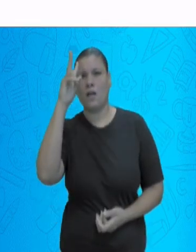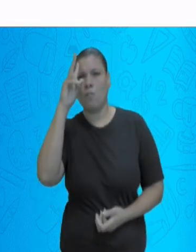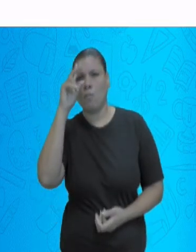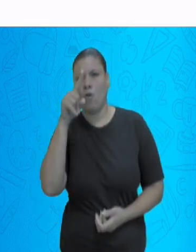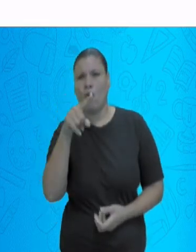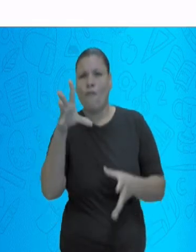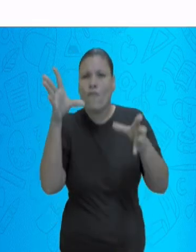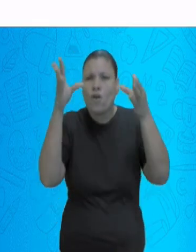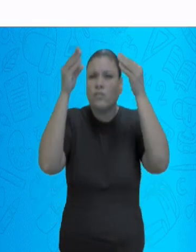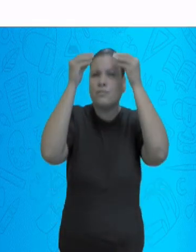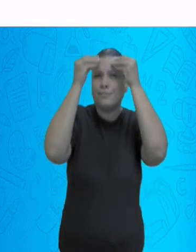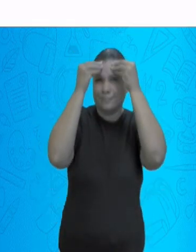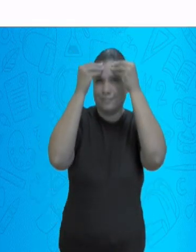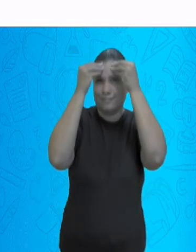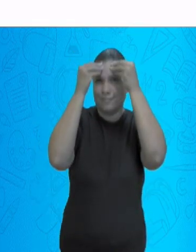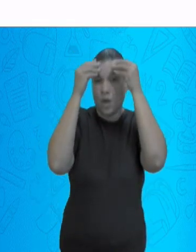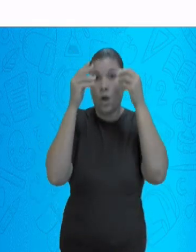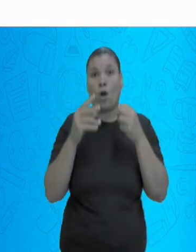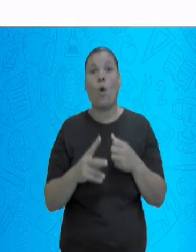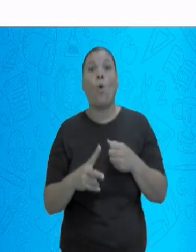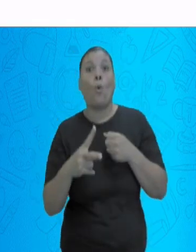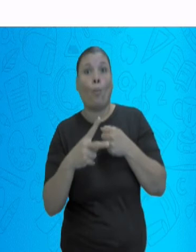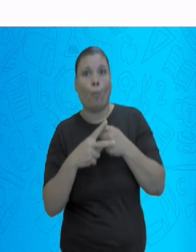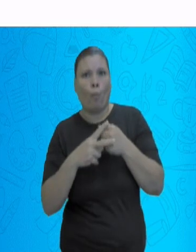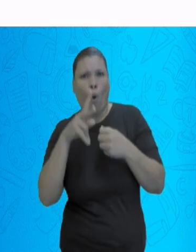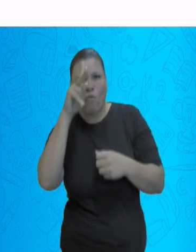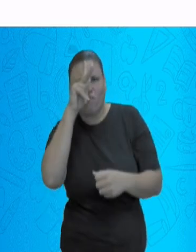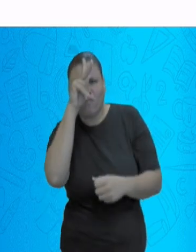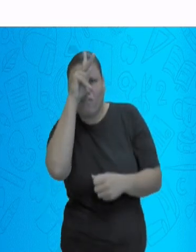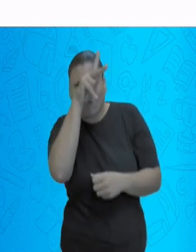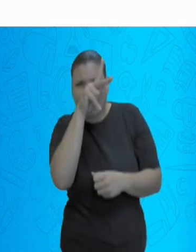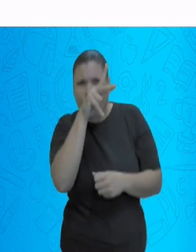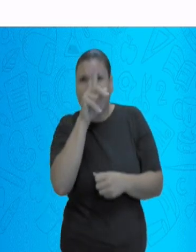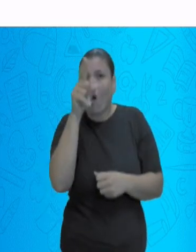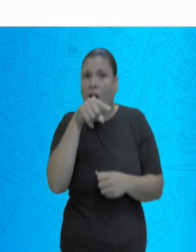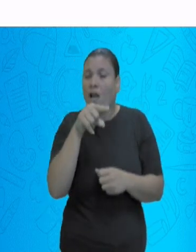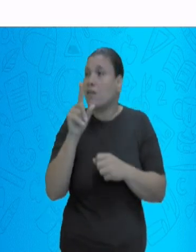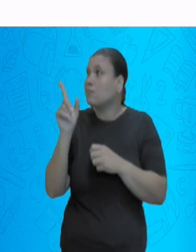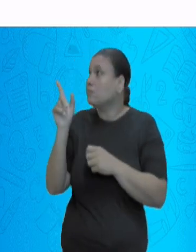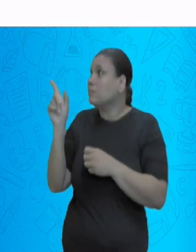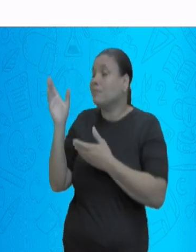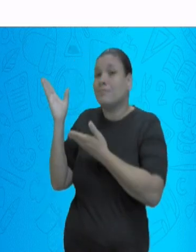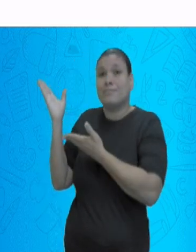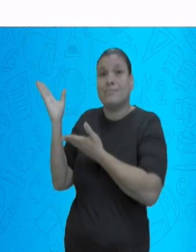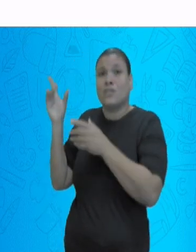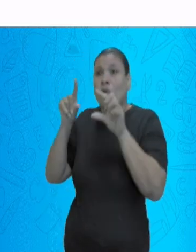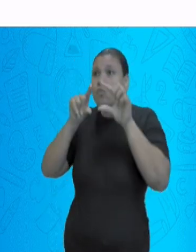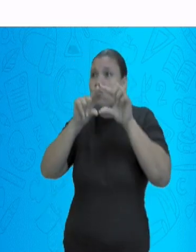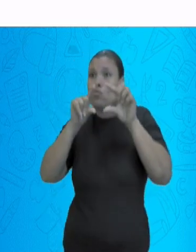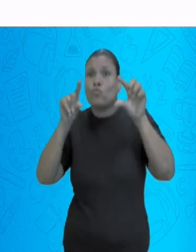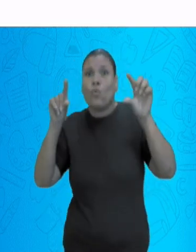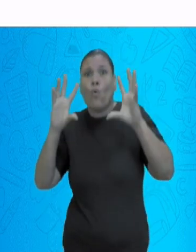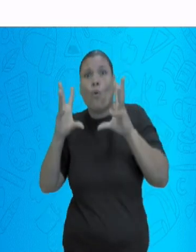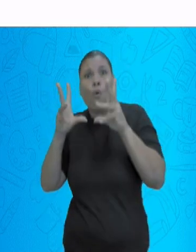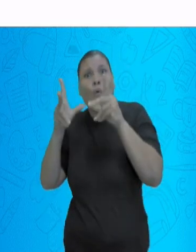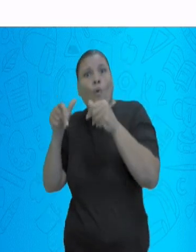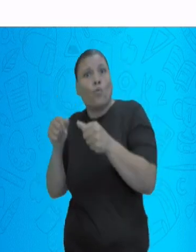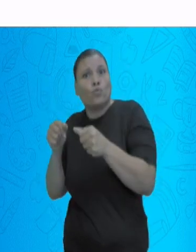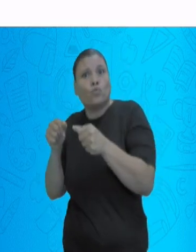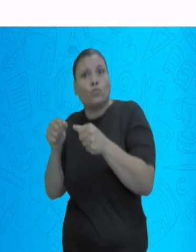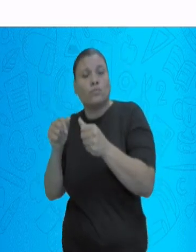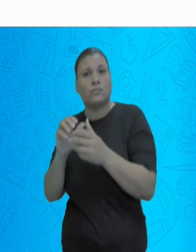Lembrete. Os pronomes oblíquos átonos são me, te, se, o,